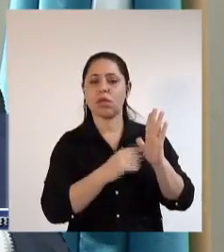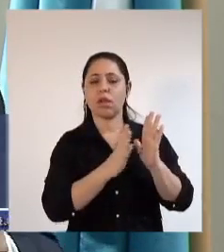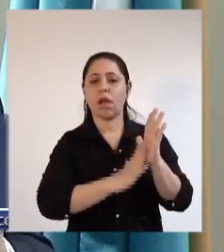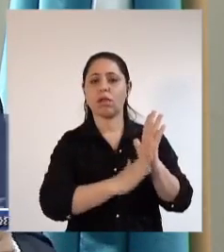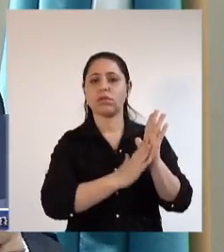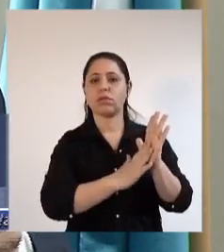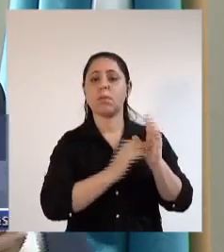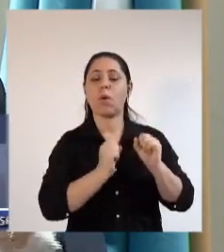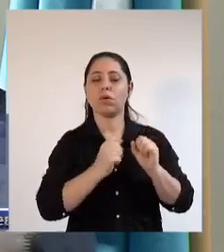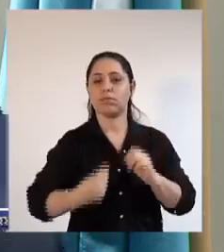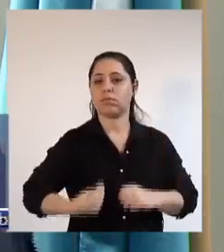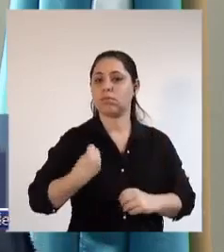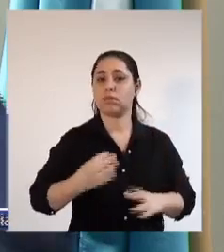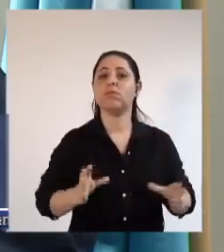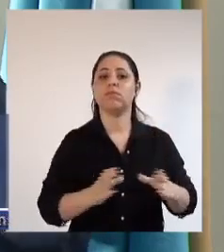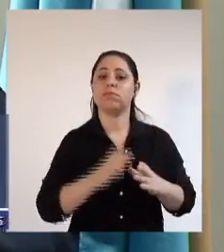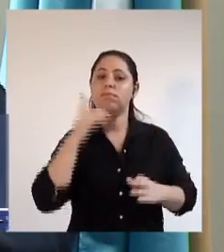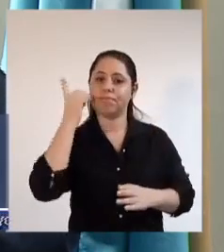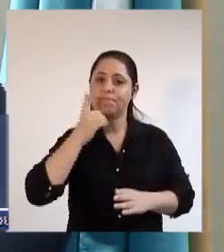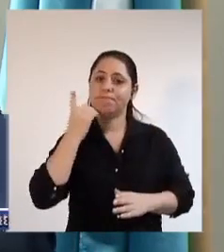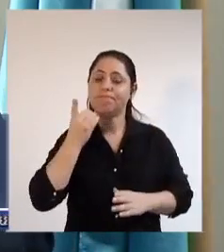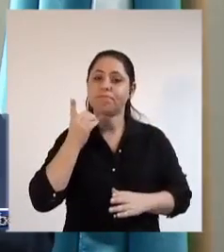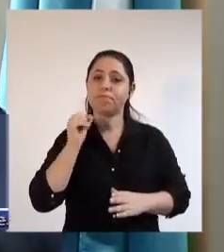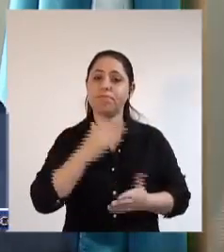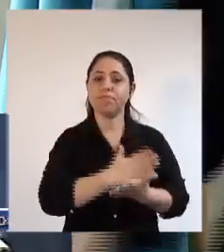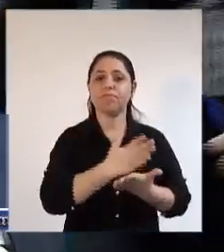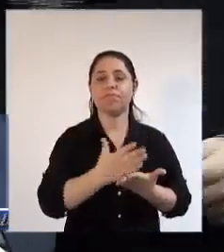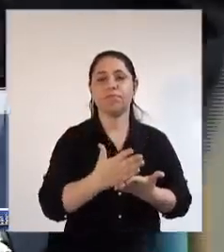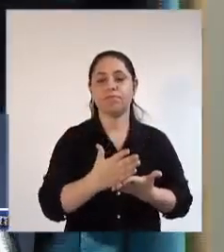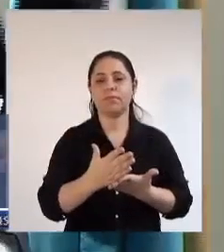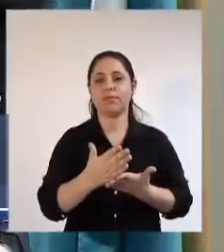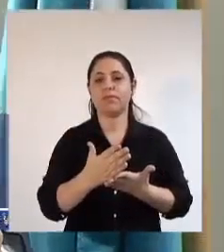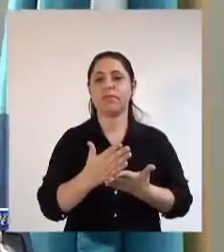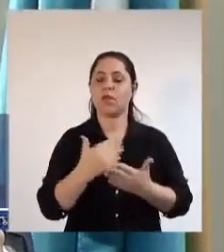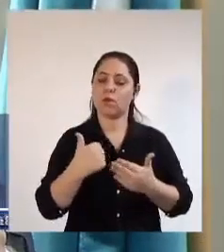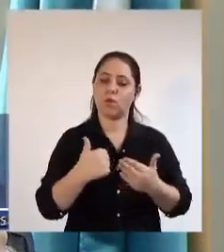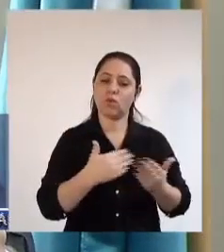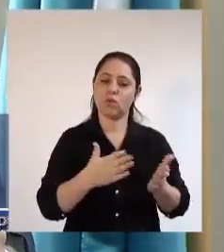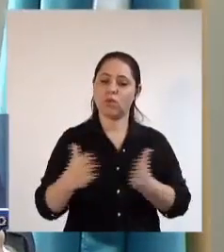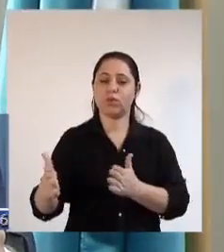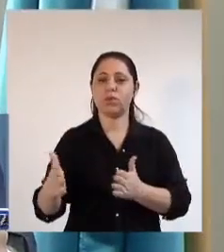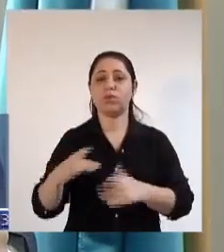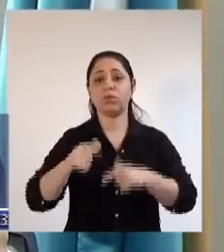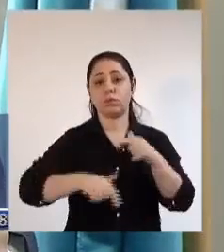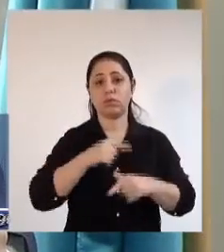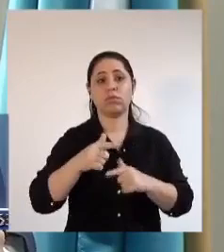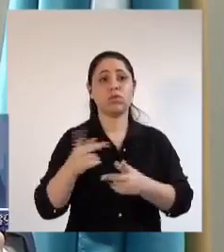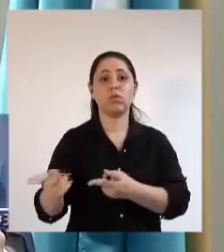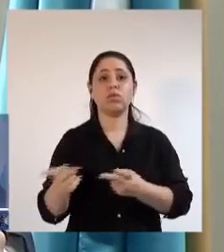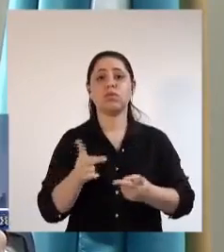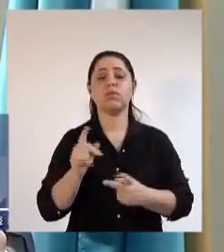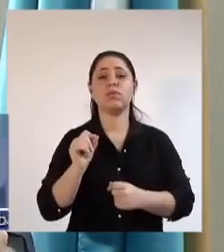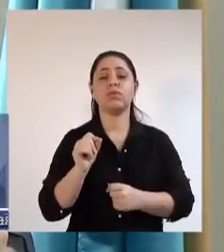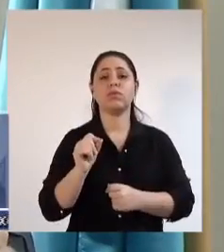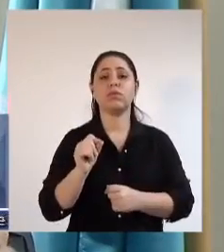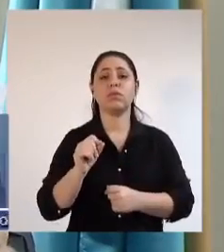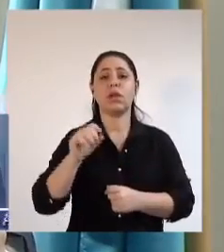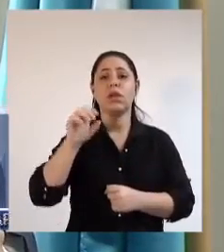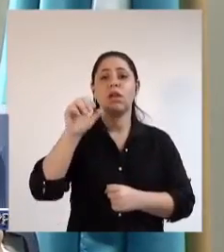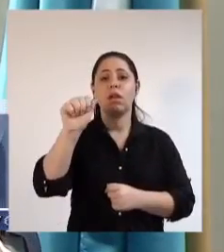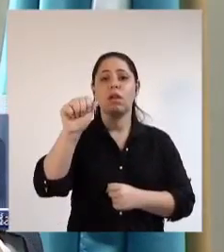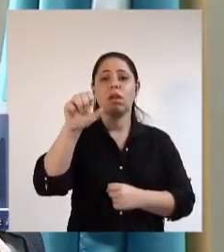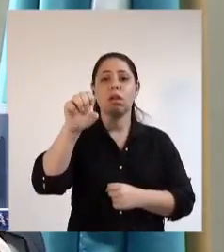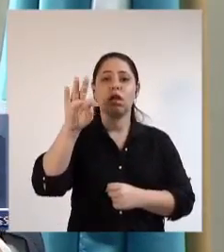parte da frente parlamentar dando continuidade ao nosso trabalho convido a é teu